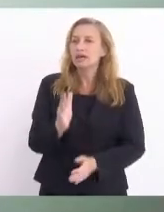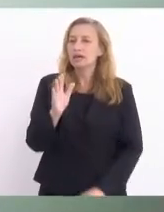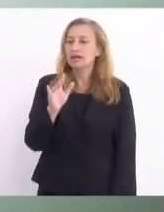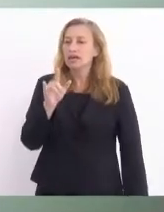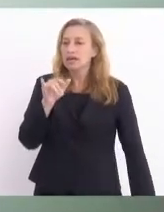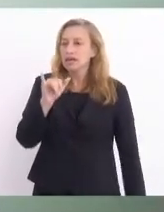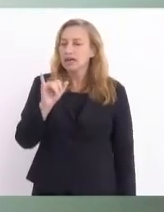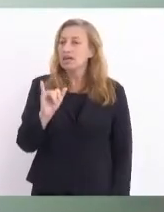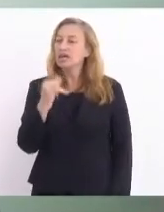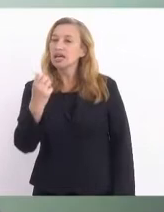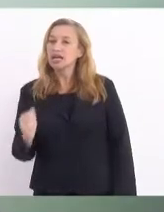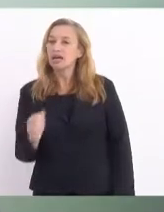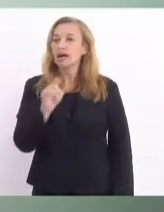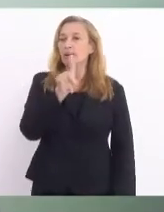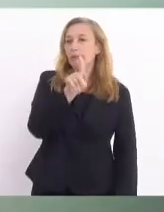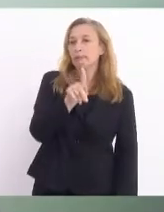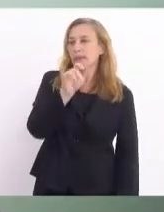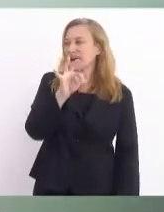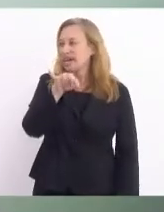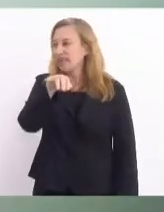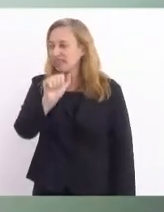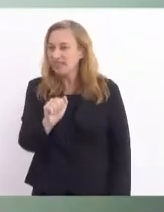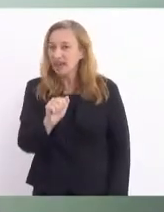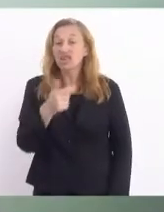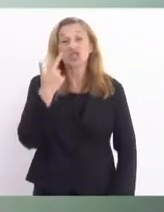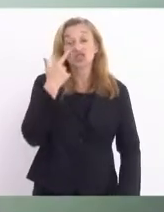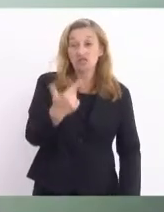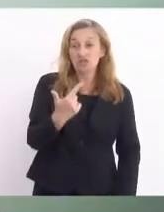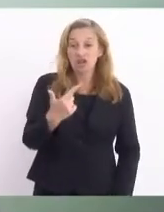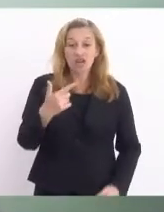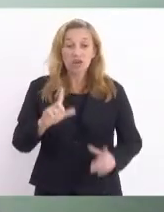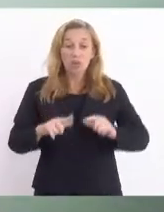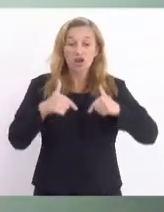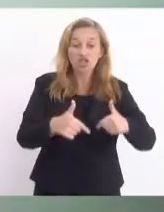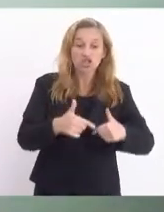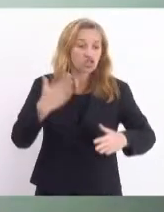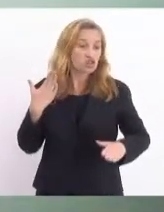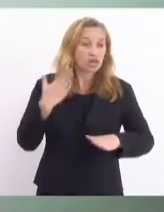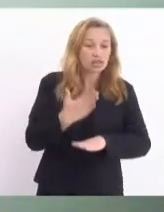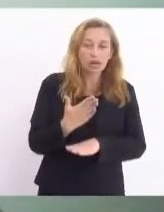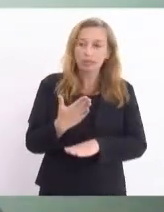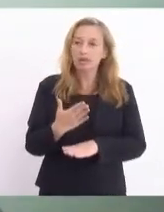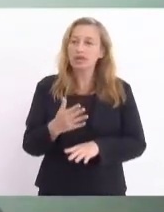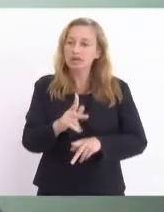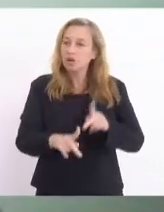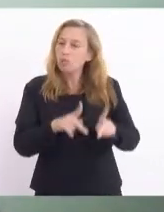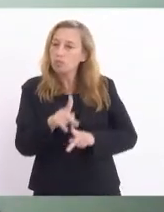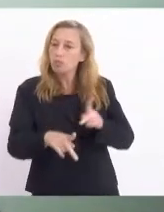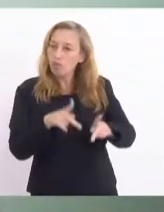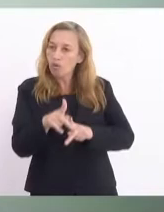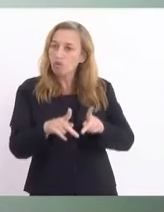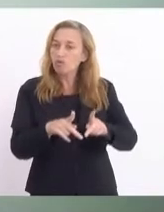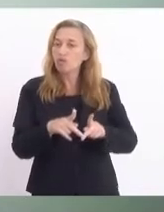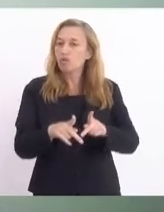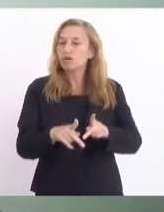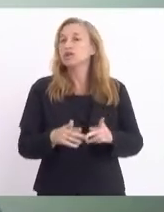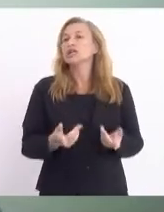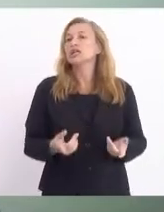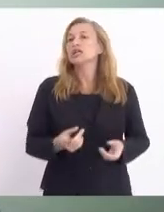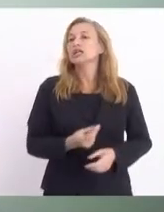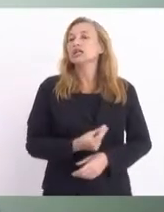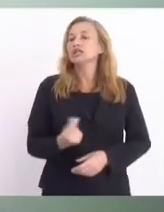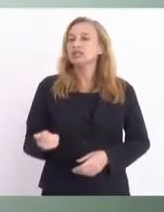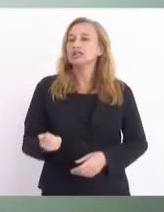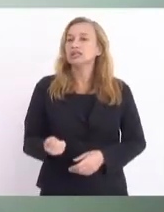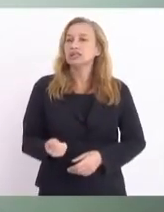né? A gente vê alterações que afetam diretamente a população, né, que saem